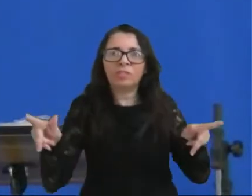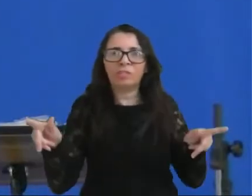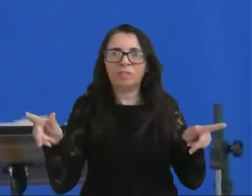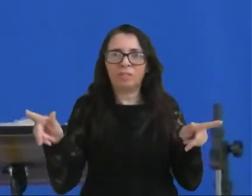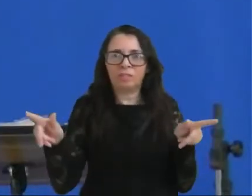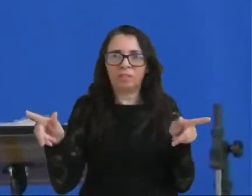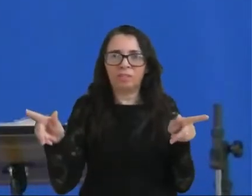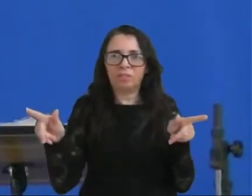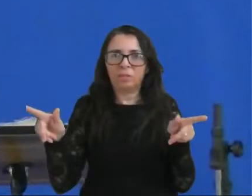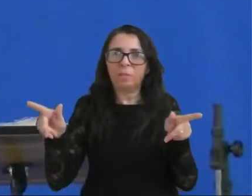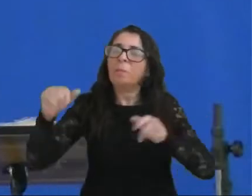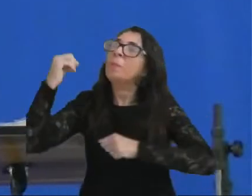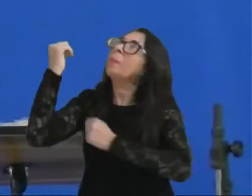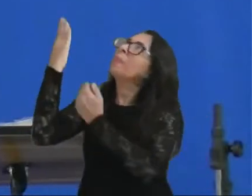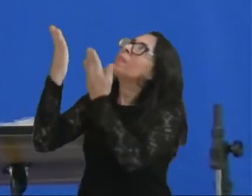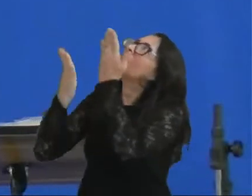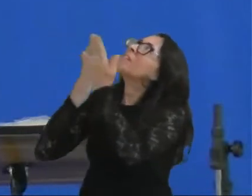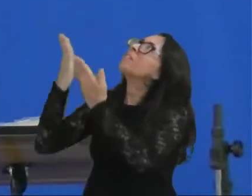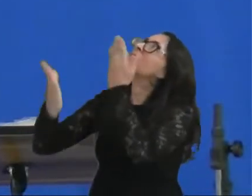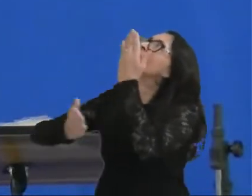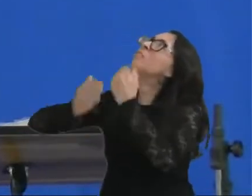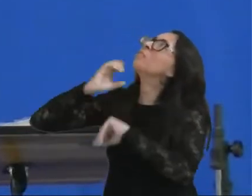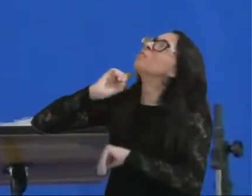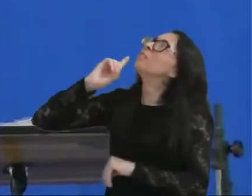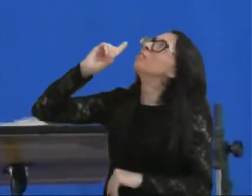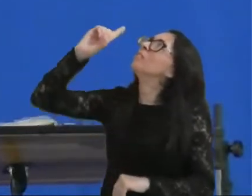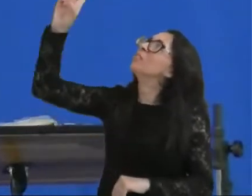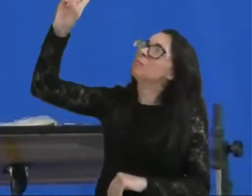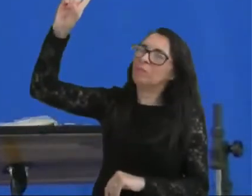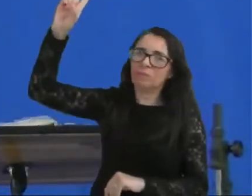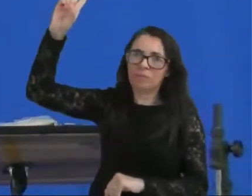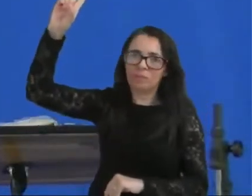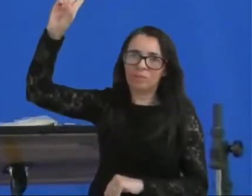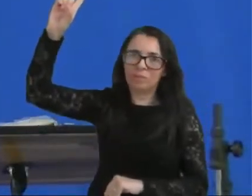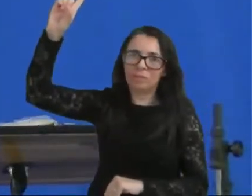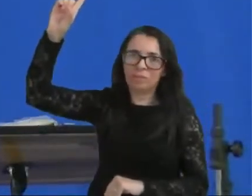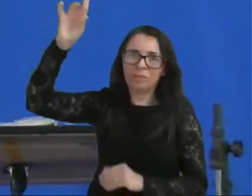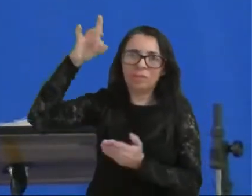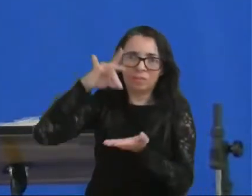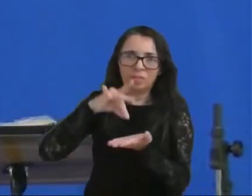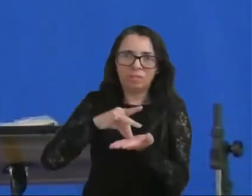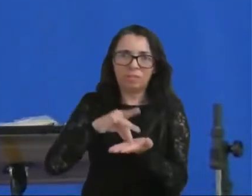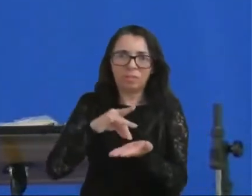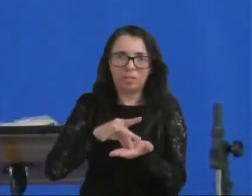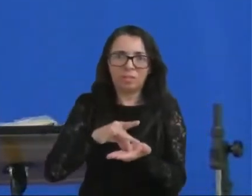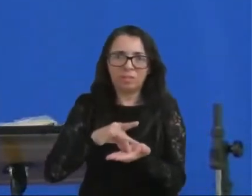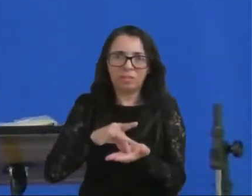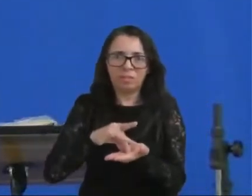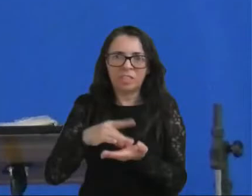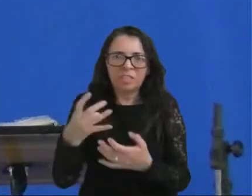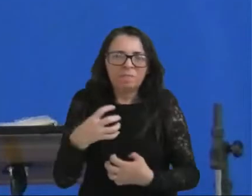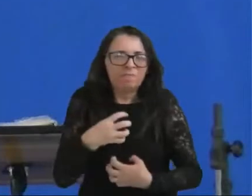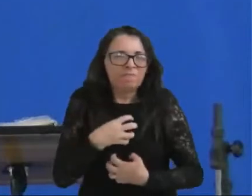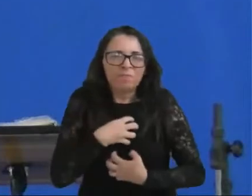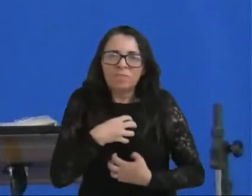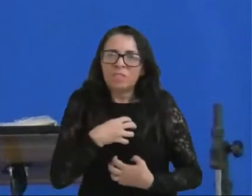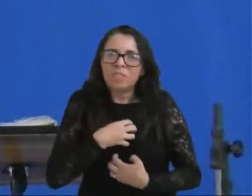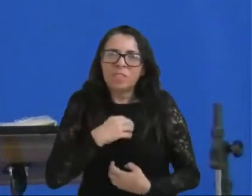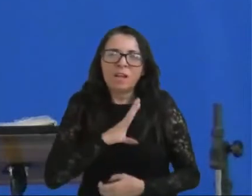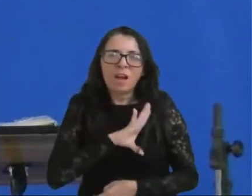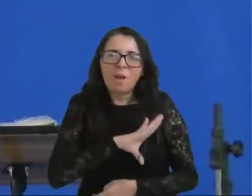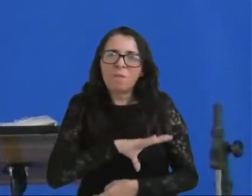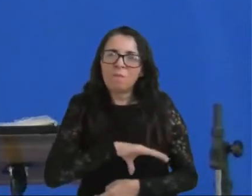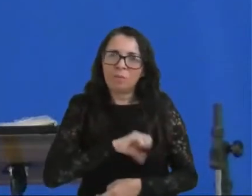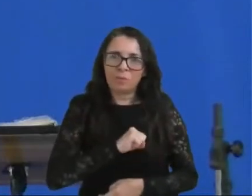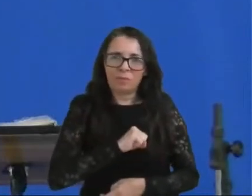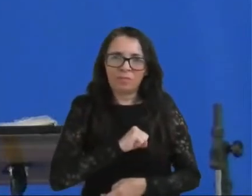Arrependimento e remorso. Se você se arrependeu, comece novamente. Se você apenas sentiu remorso,